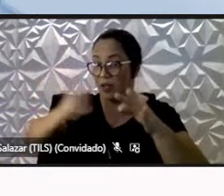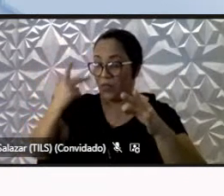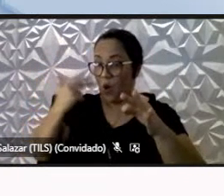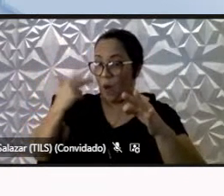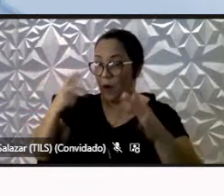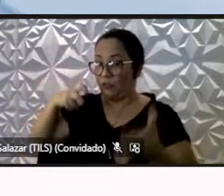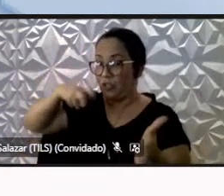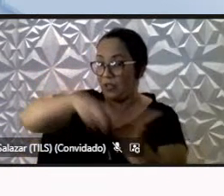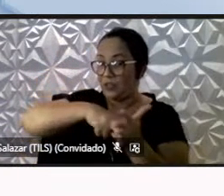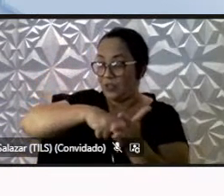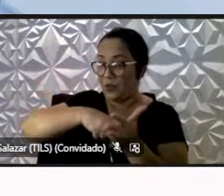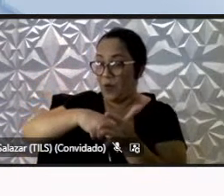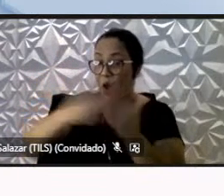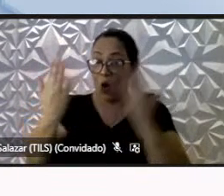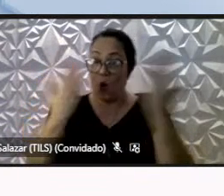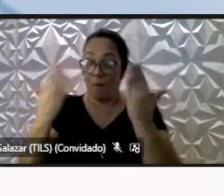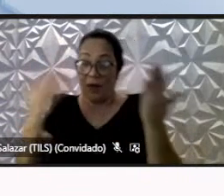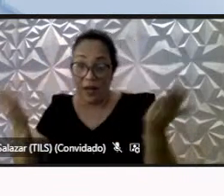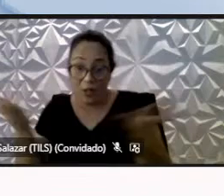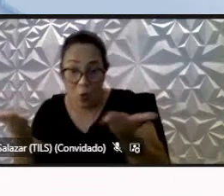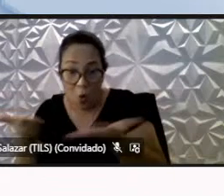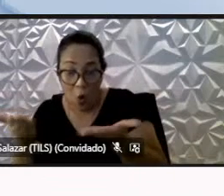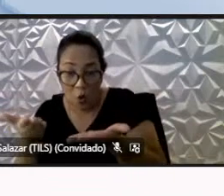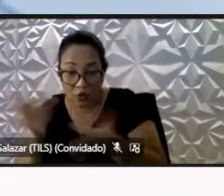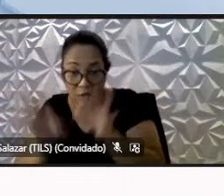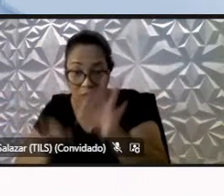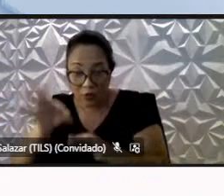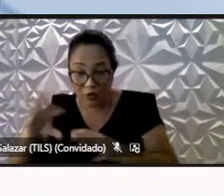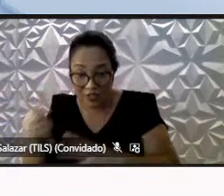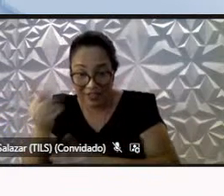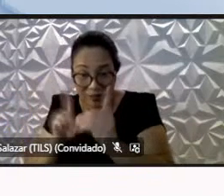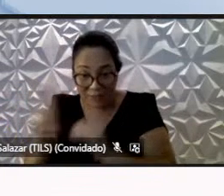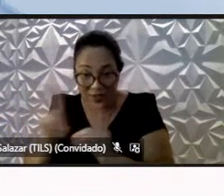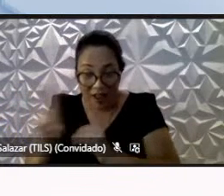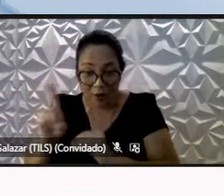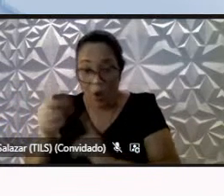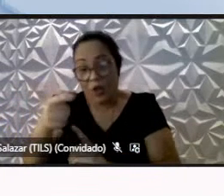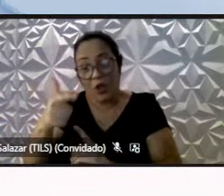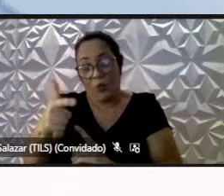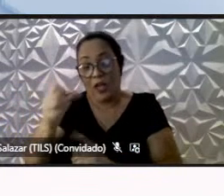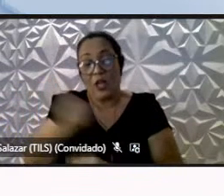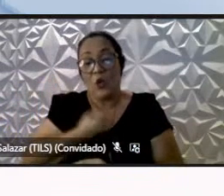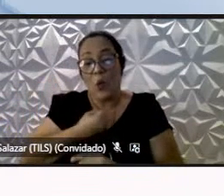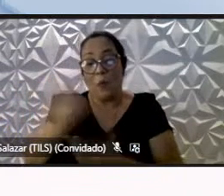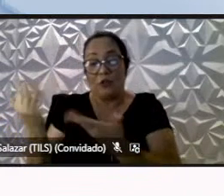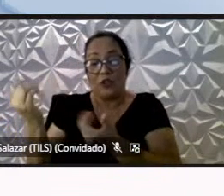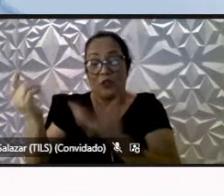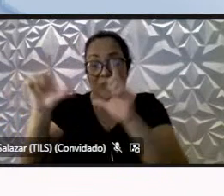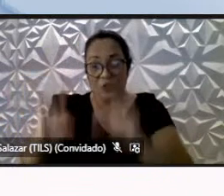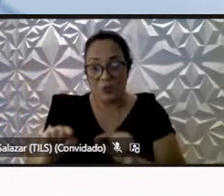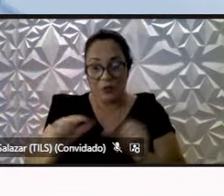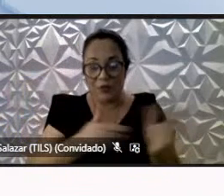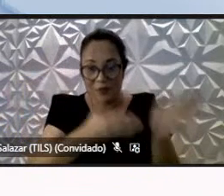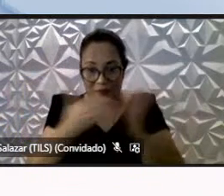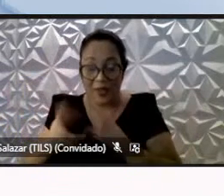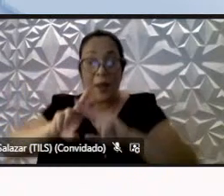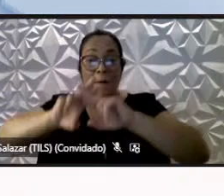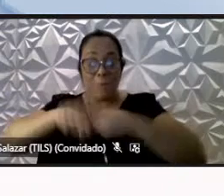And this has saved a lot of money for the Ministry of Justice. E esse fato